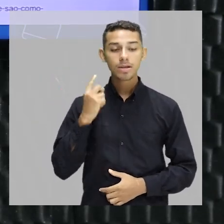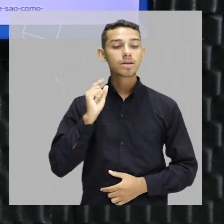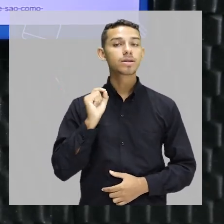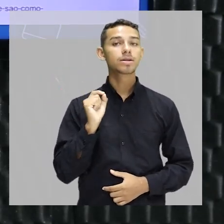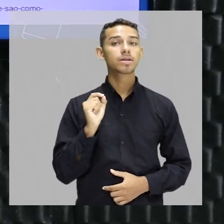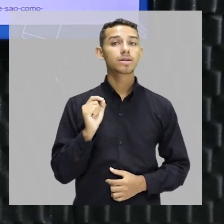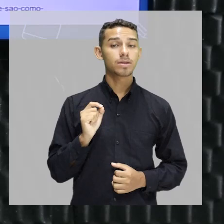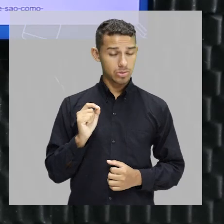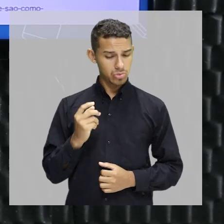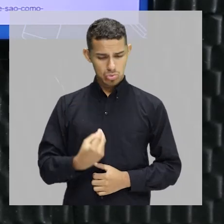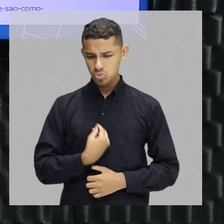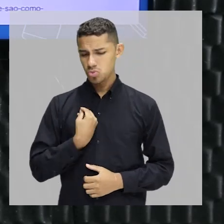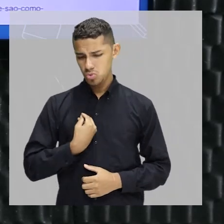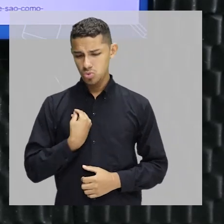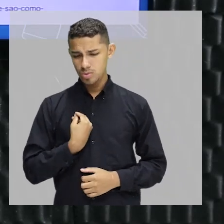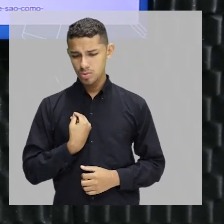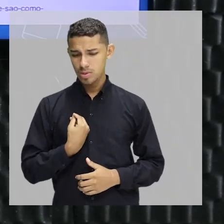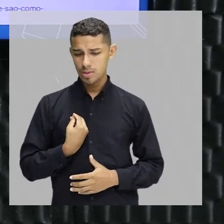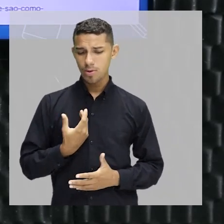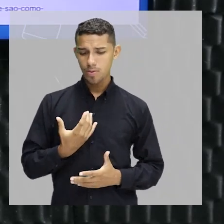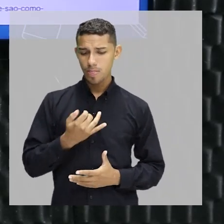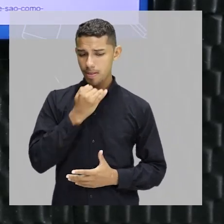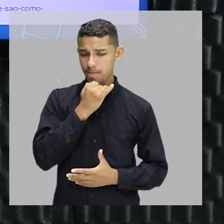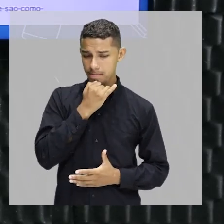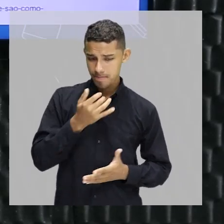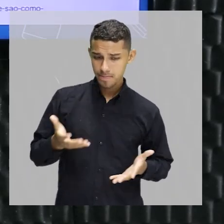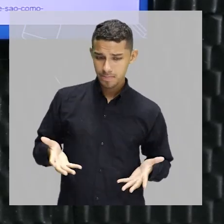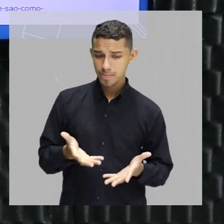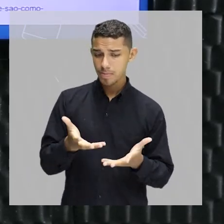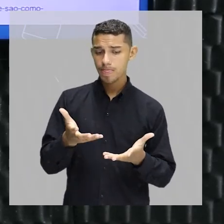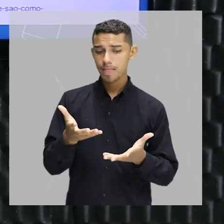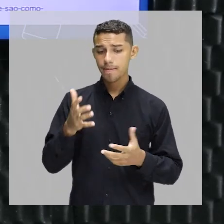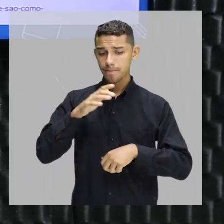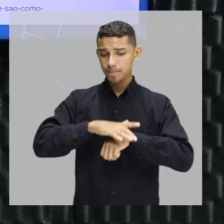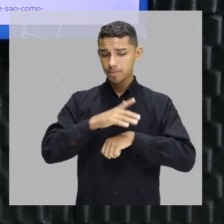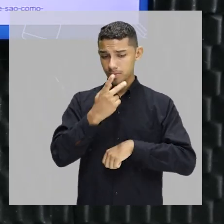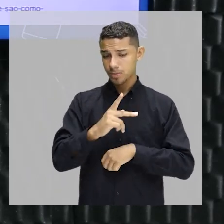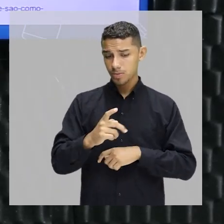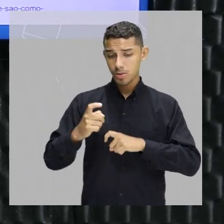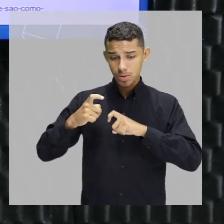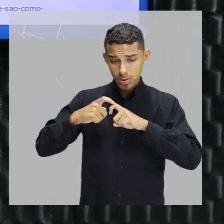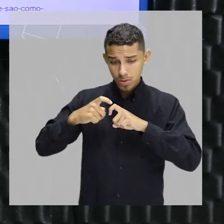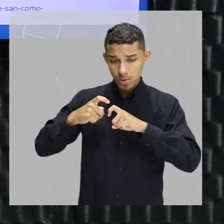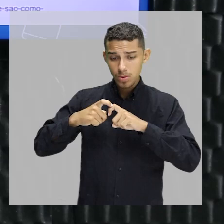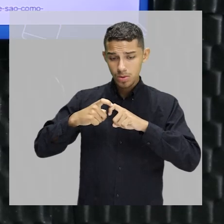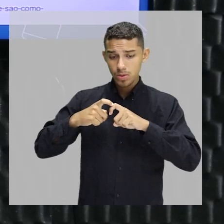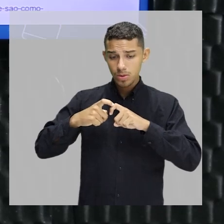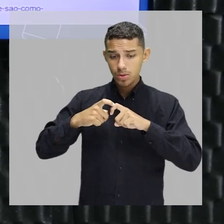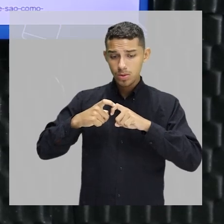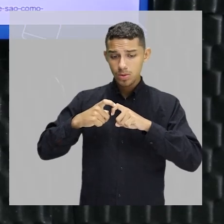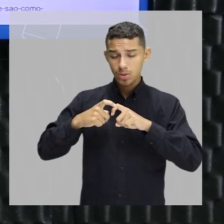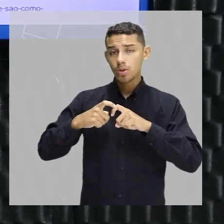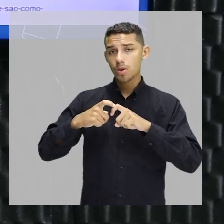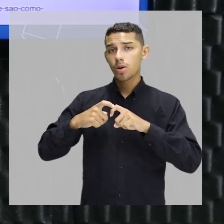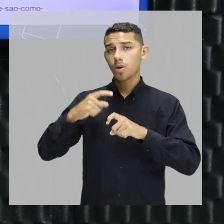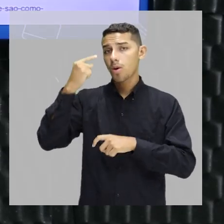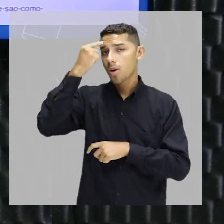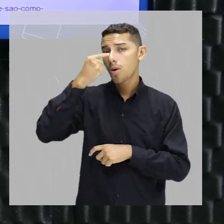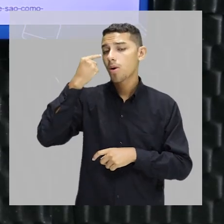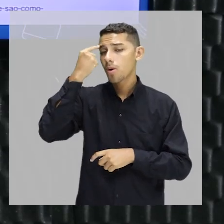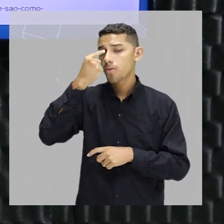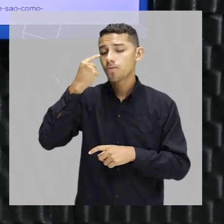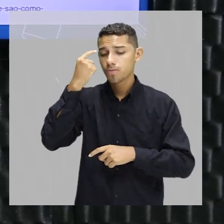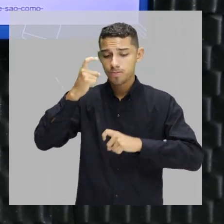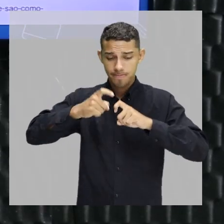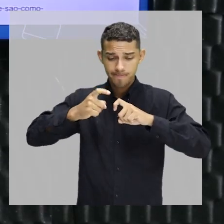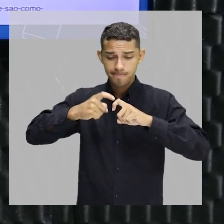que existia uma recomendação por parte dos médicos, né, dos oftalmologistas, para